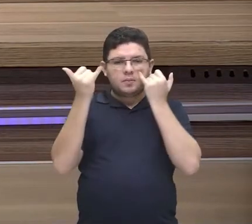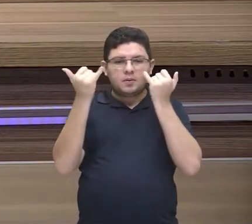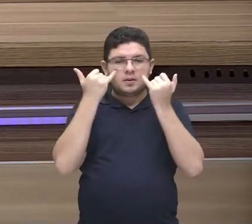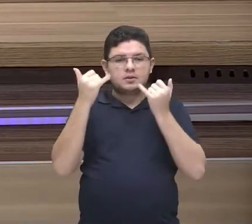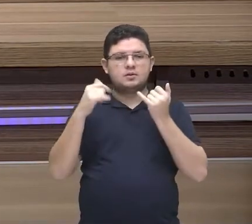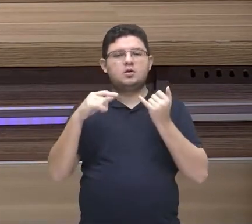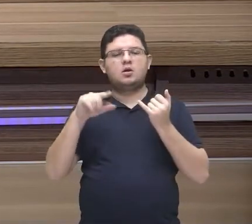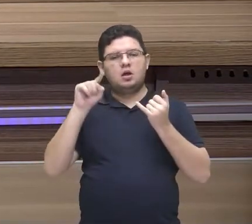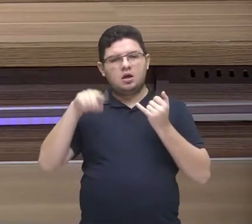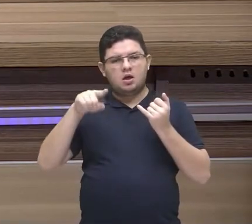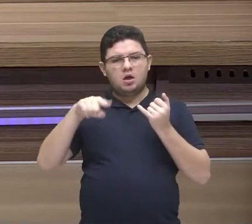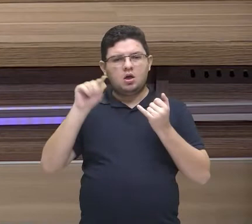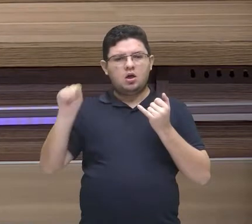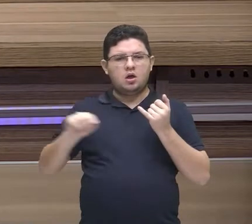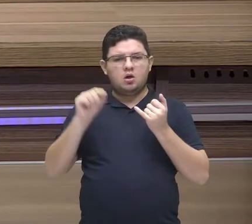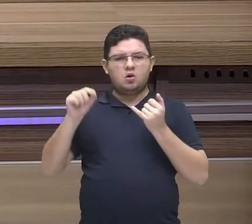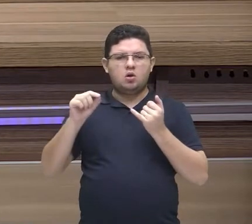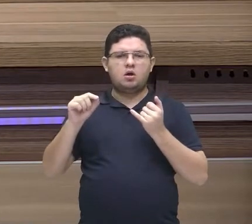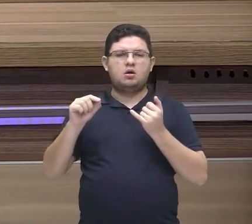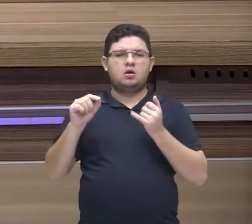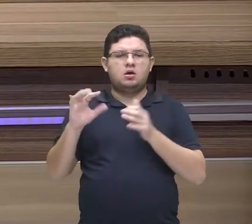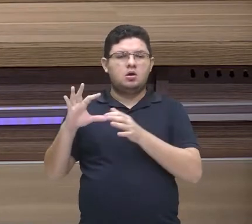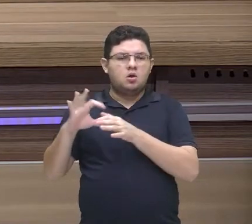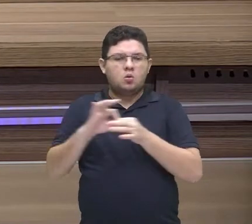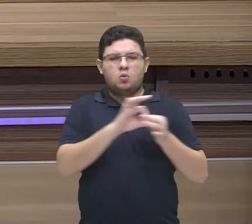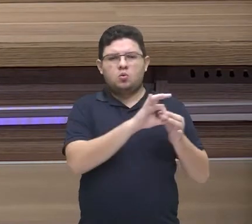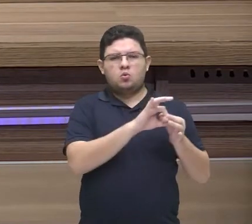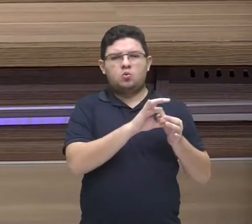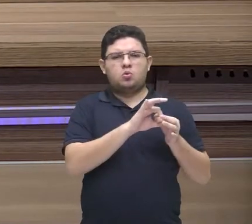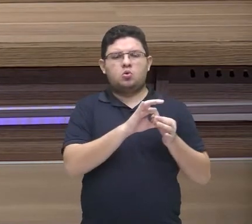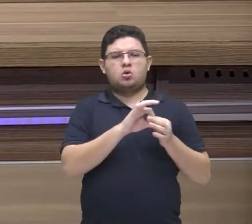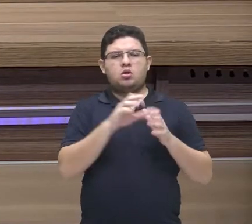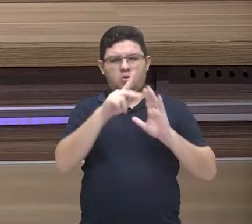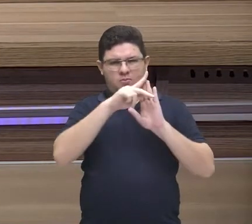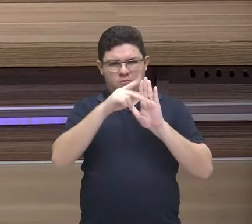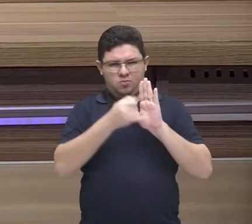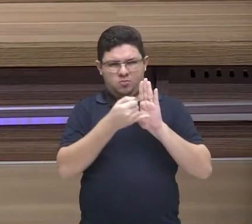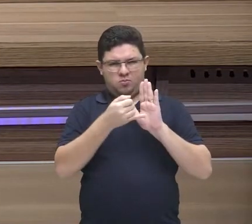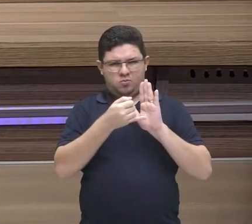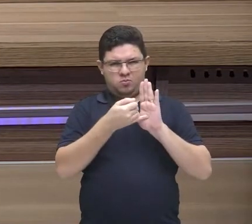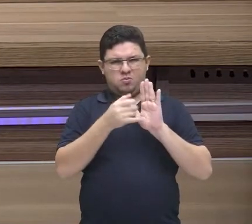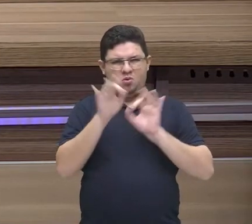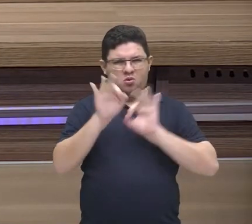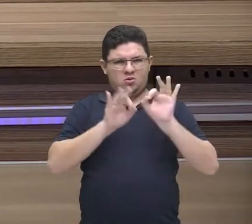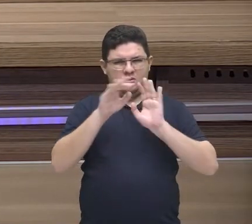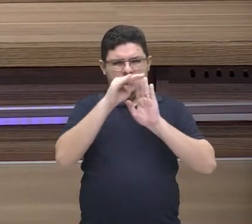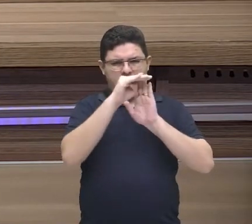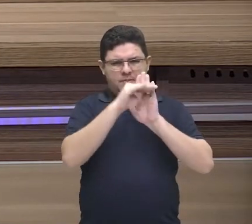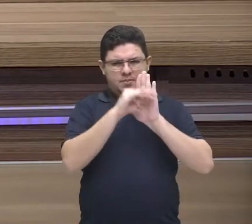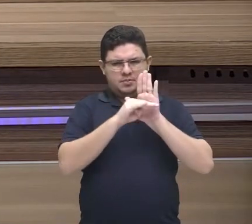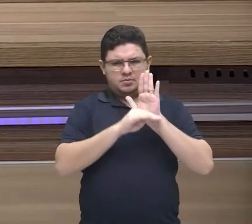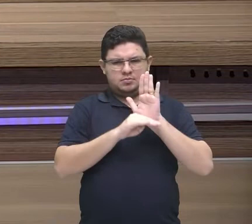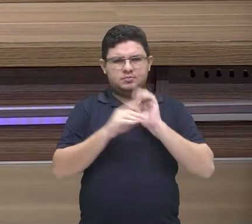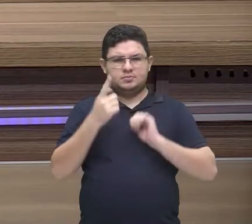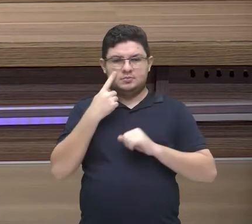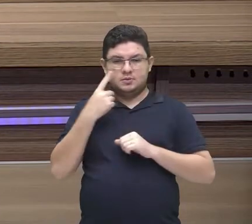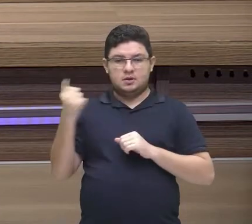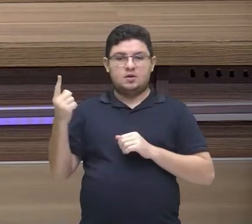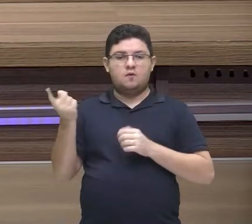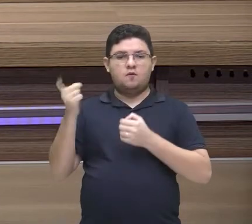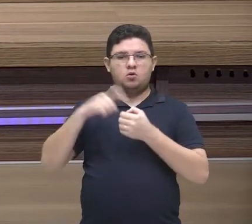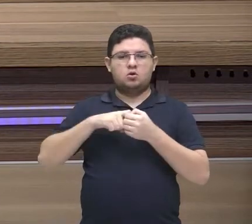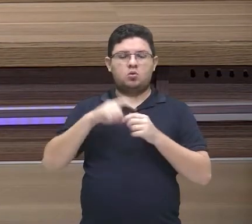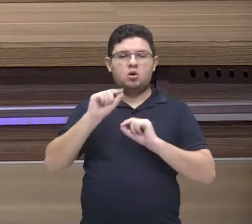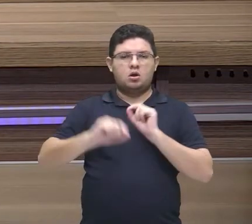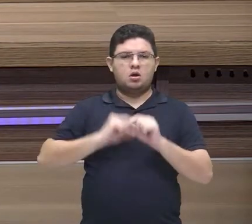no nosso programa que nós colocamos ali, né? Então a gente precisa voltar agora para ver. Já conhecemos o